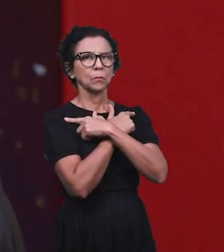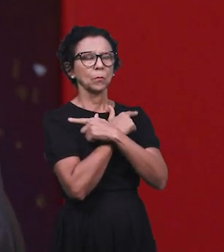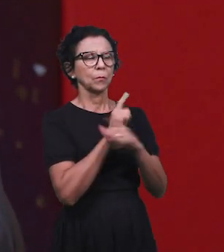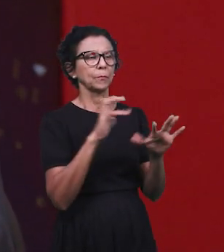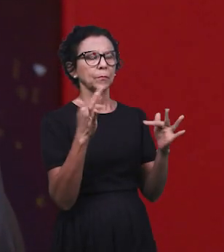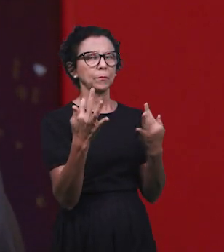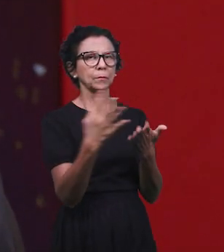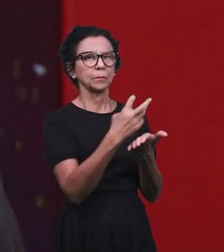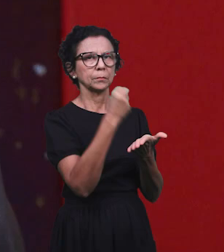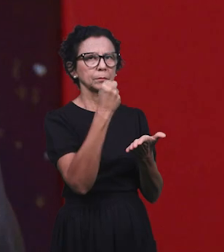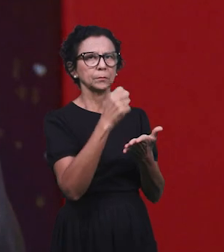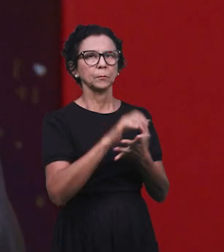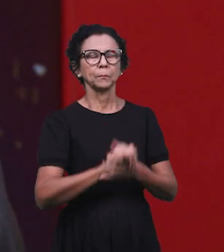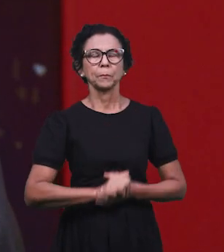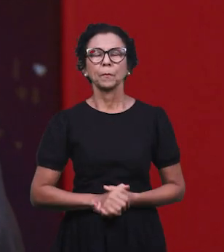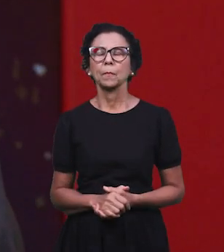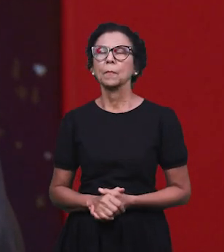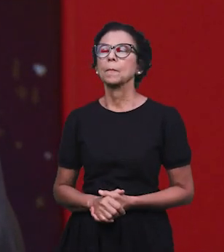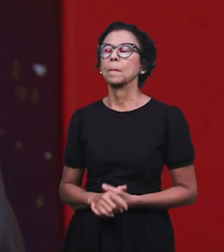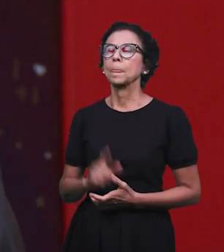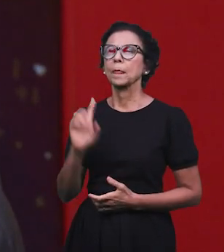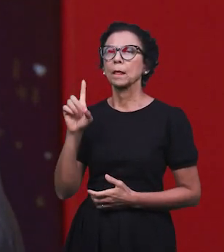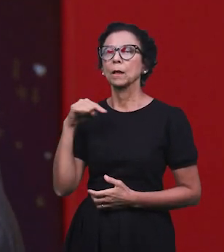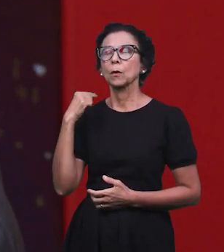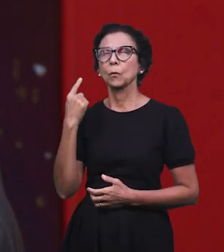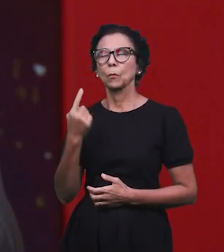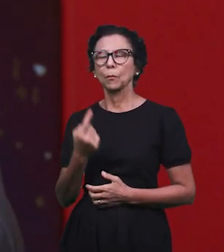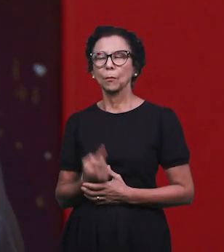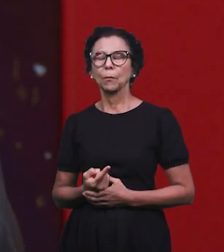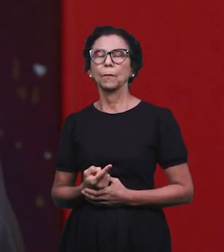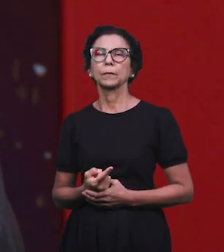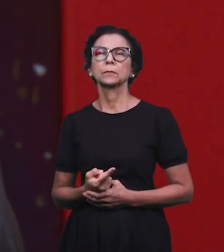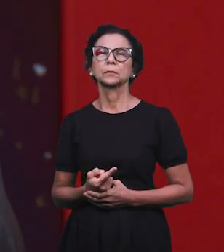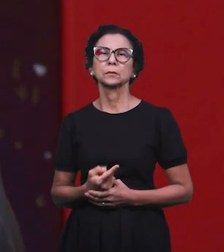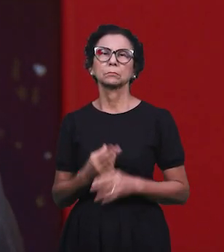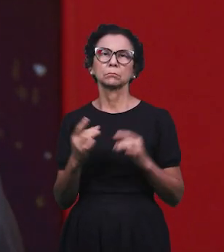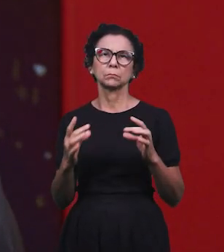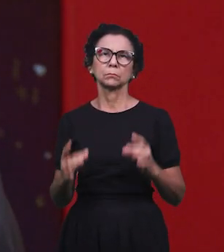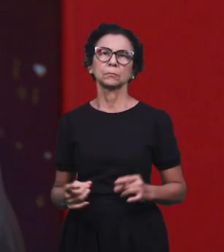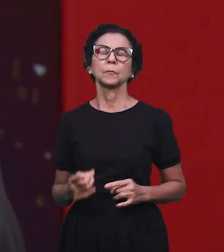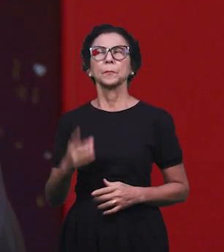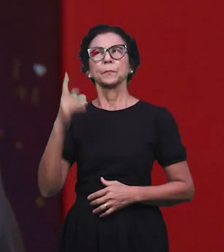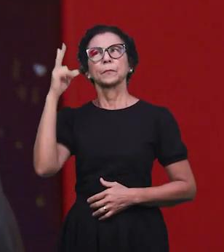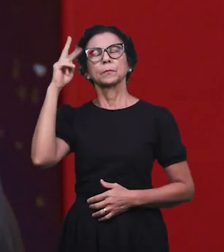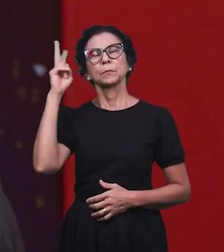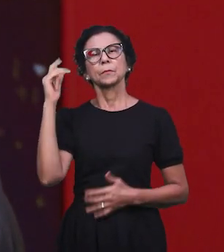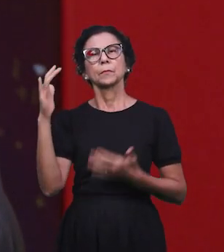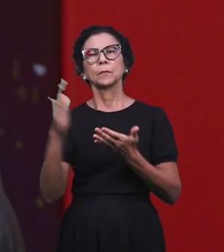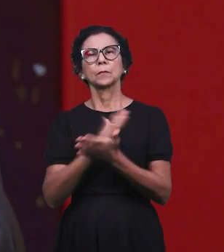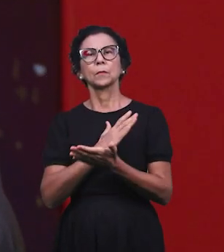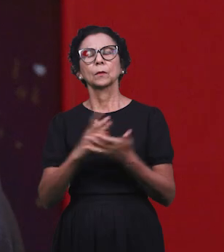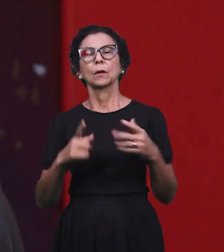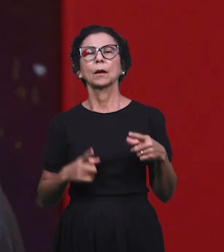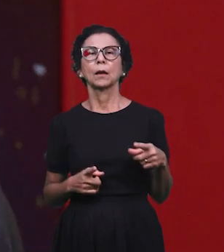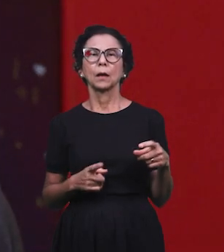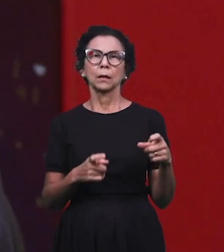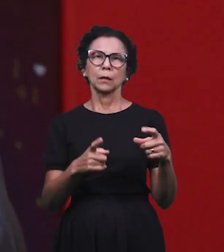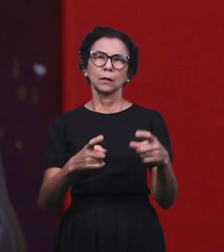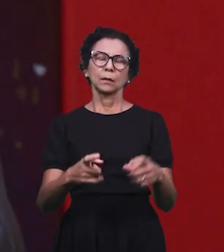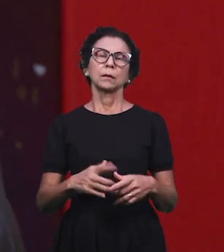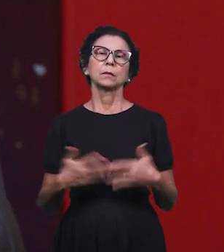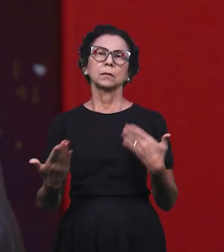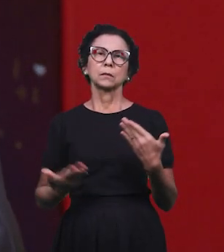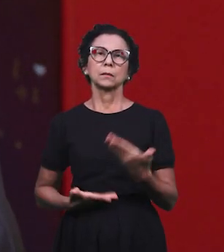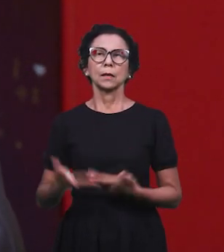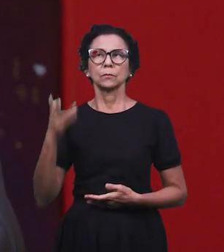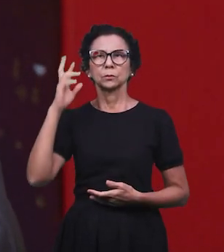dar continuidade a esse assunto. Nós teremos outras abordagens históricas dentro da palavra, de algumas guerras